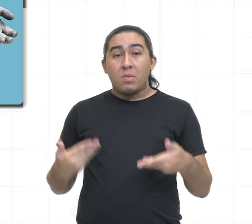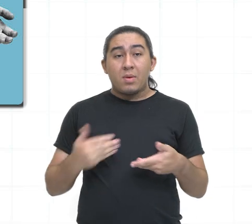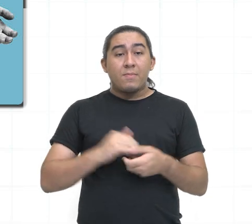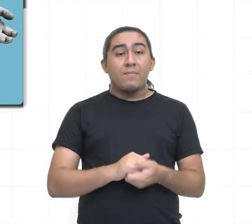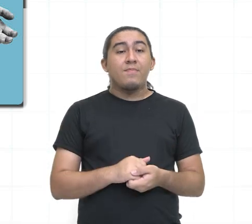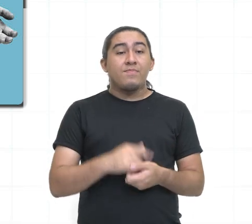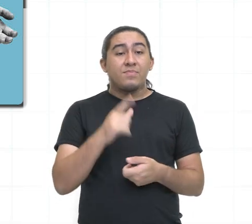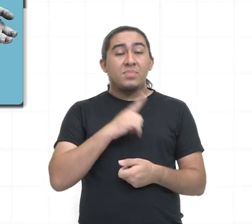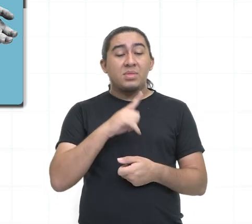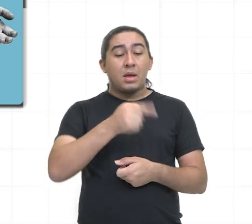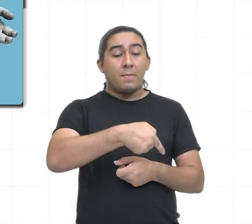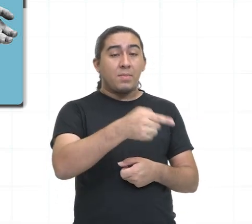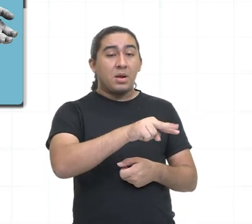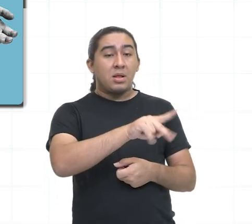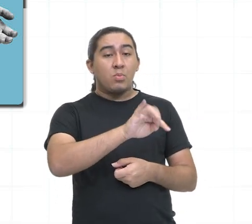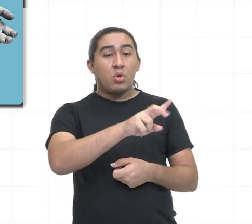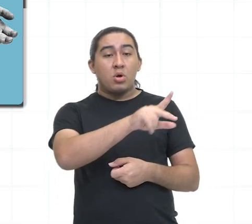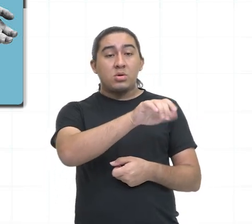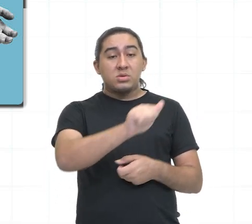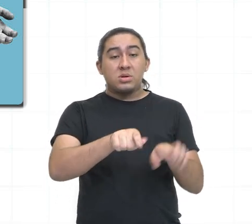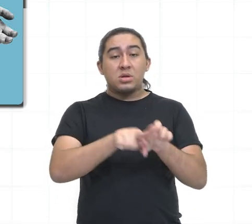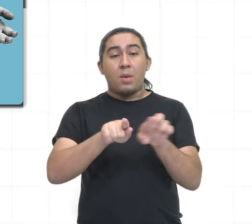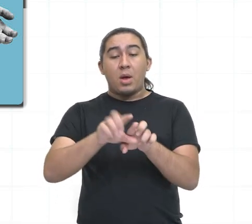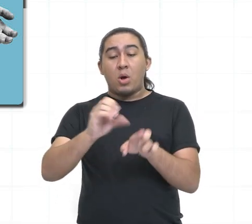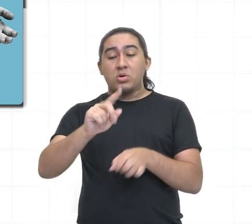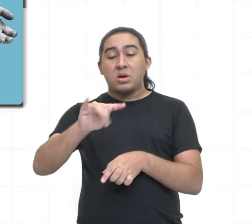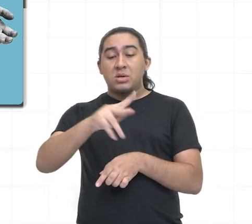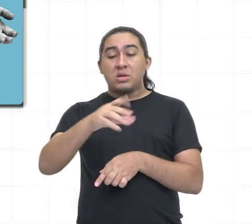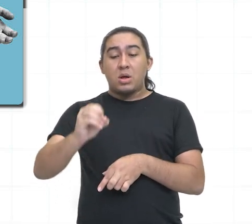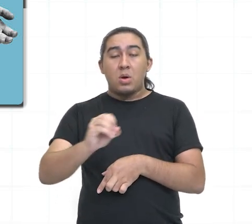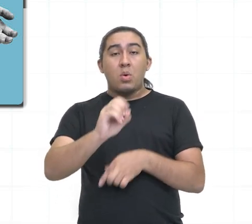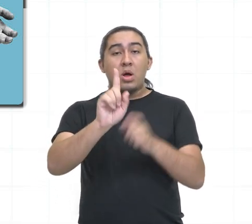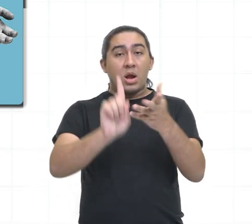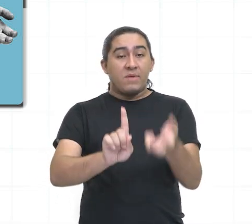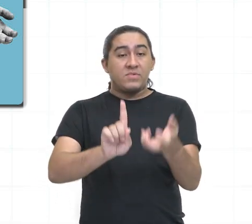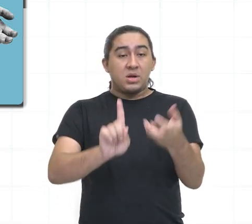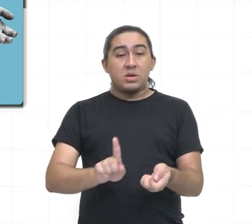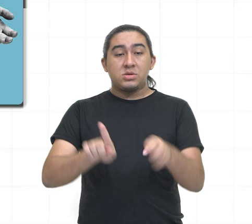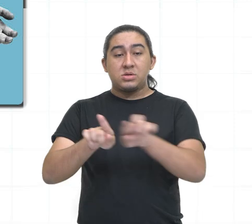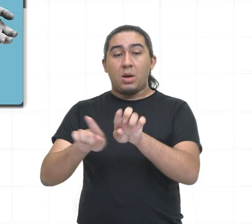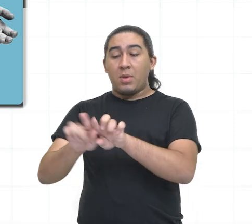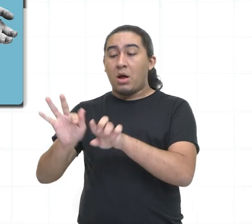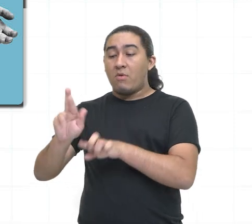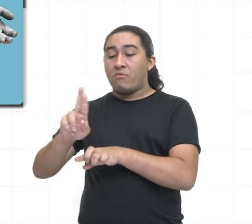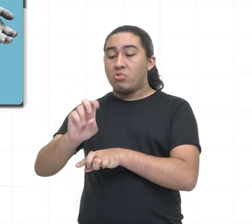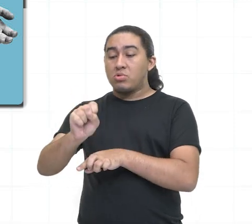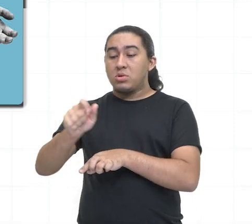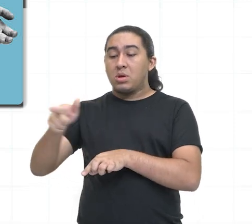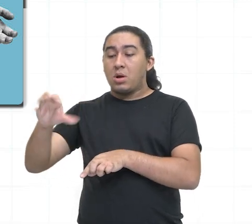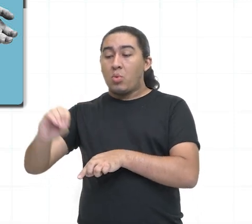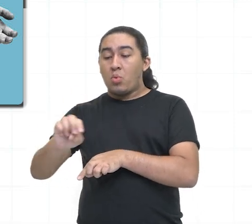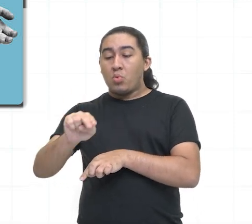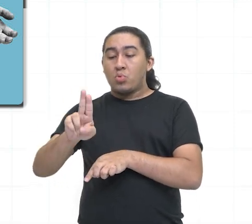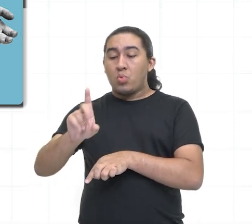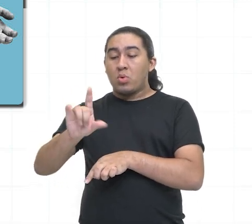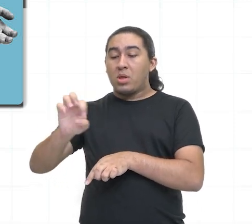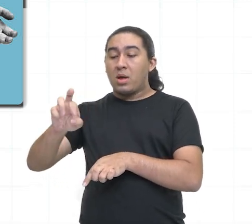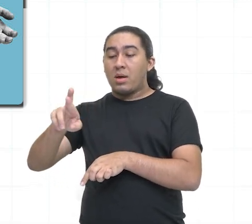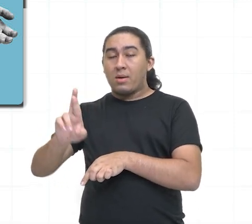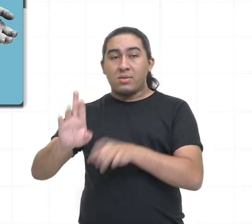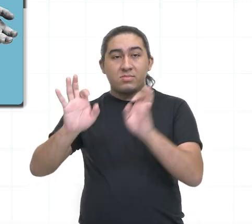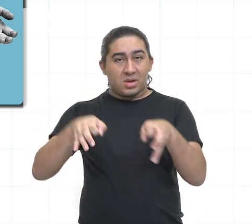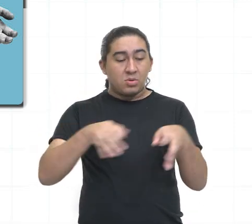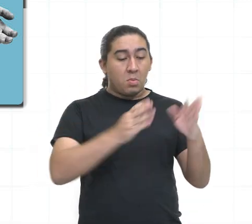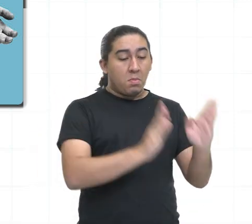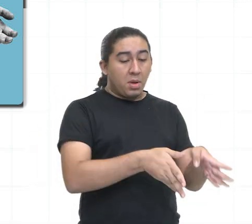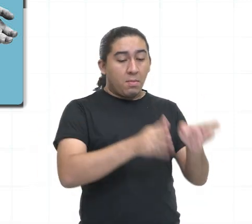as nebulosas, a contração gravitacional e a fusão nuclear. Repetindo,